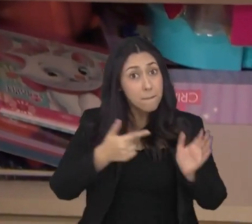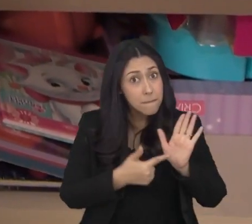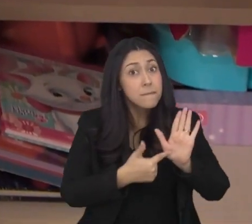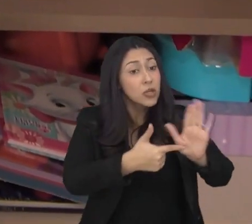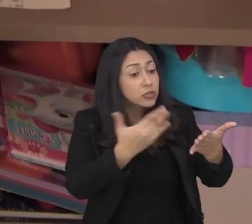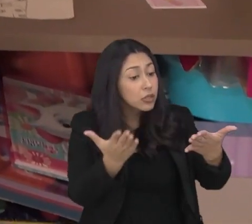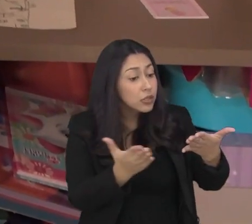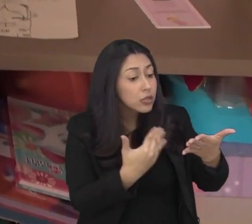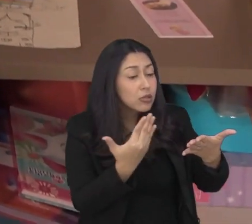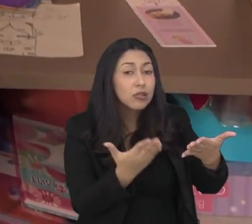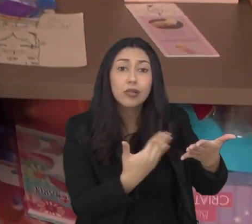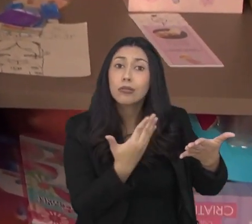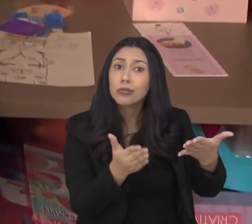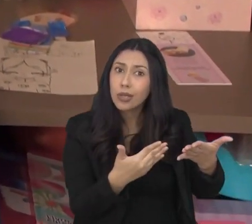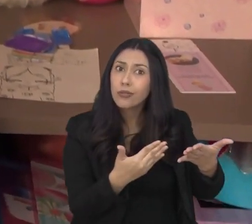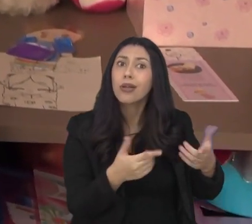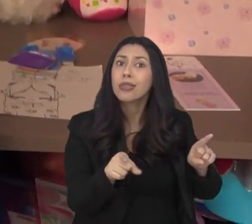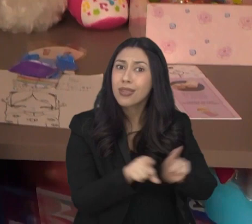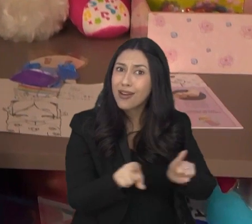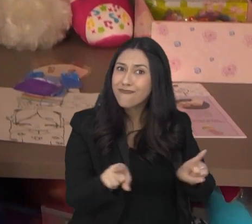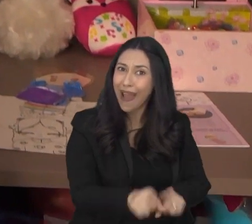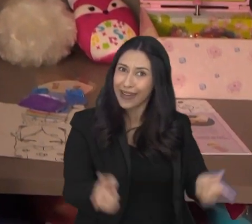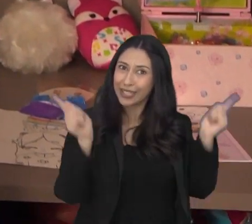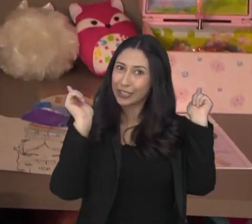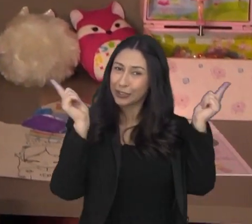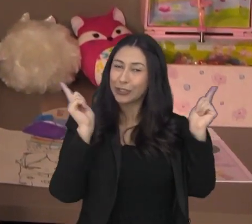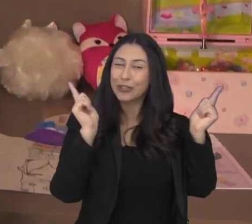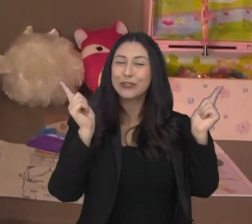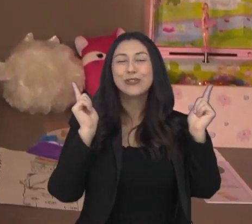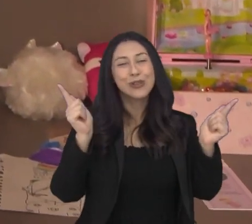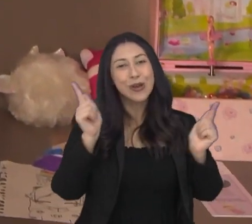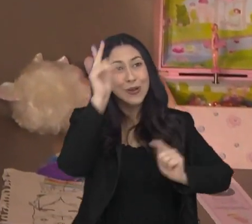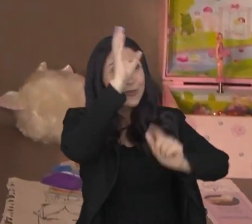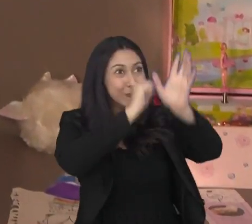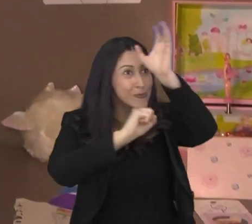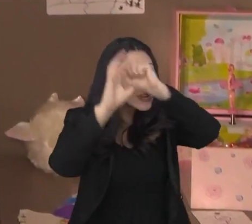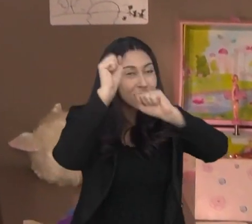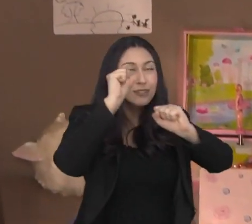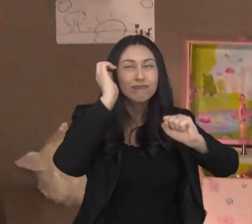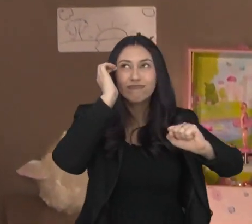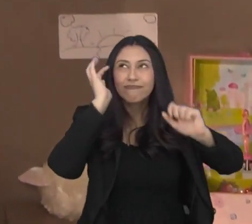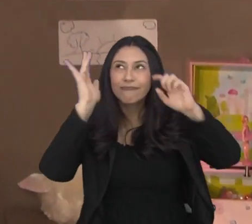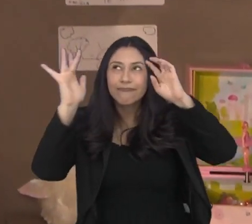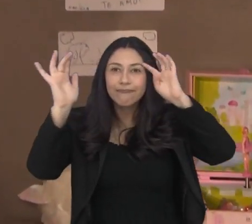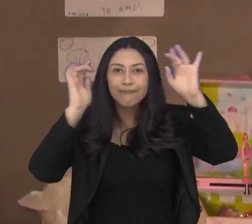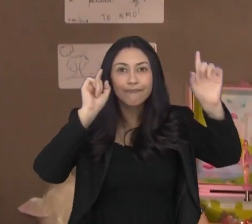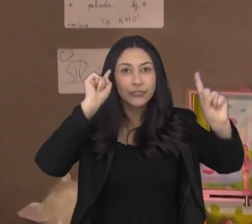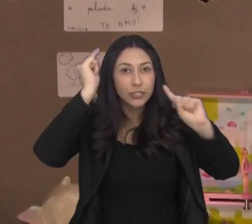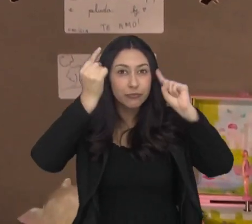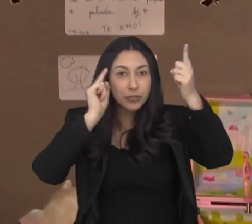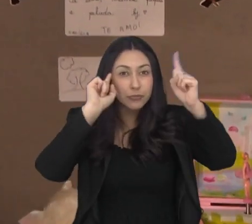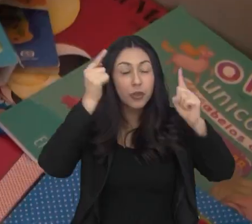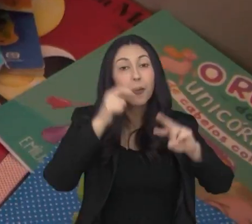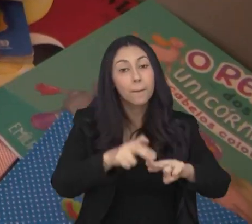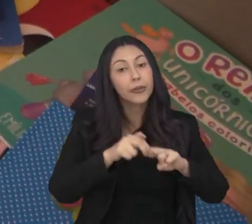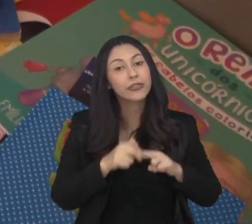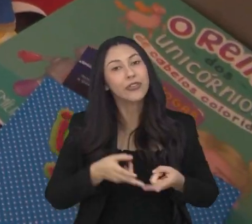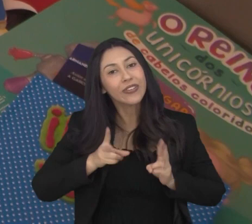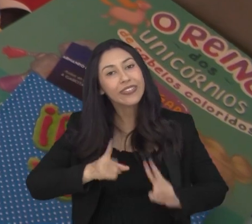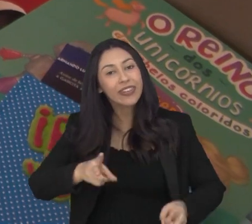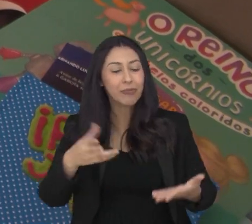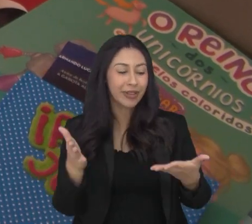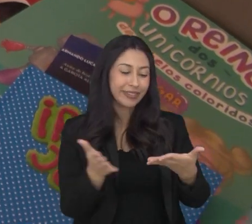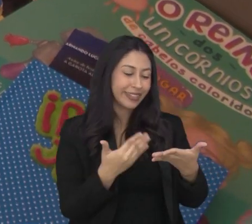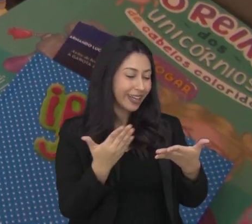é a prova de que os livros são pura fonte de diversão, aprendizado e criatividade. Por isso